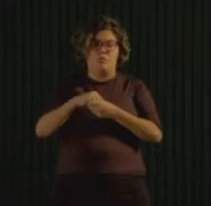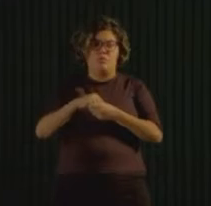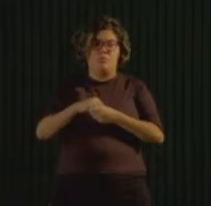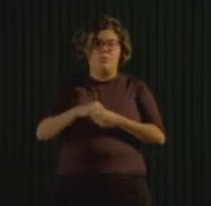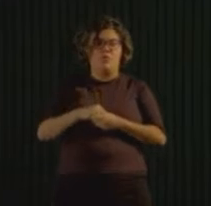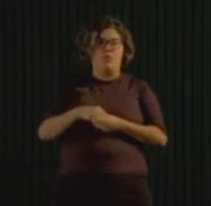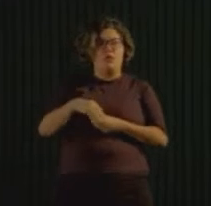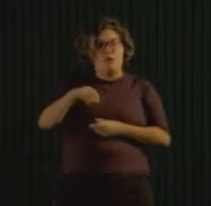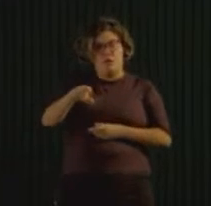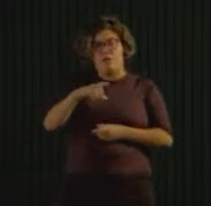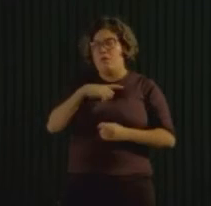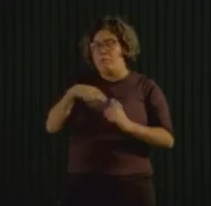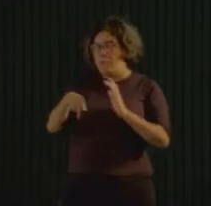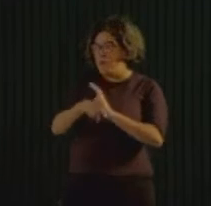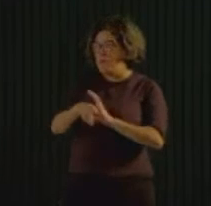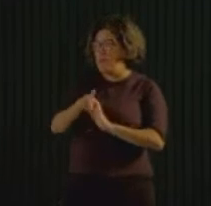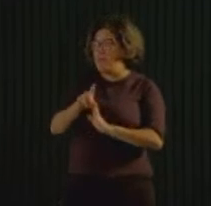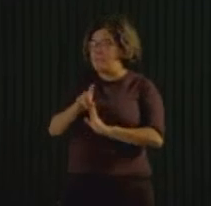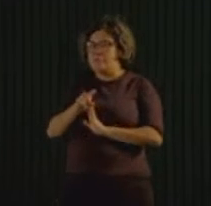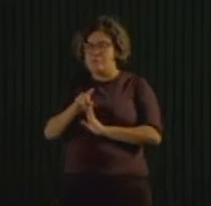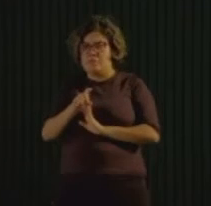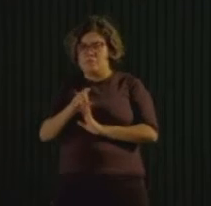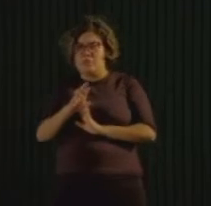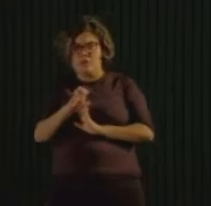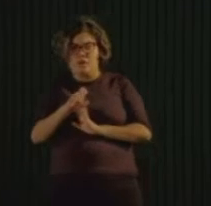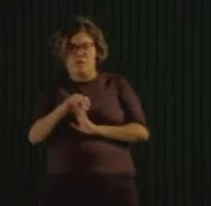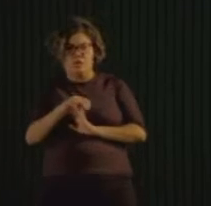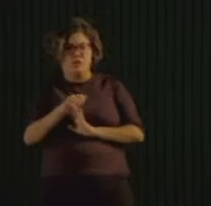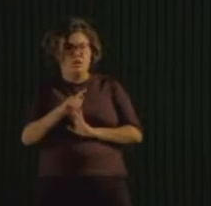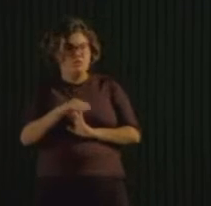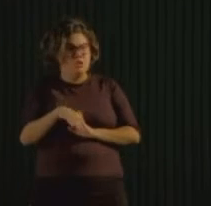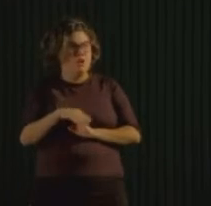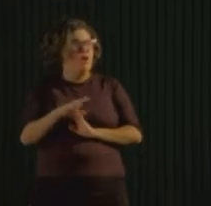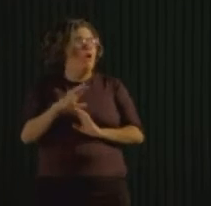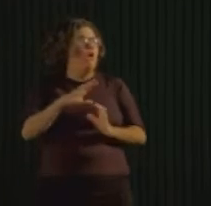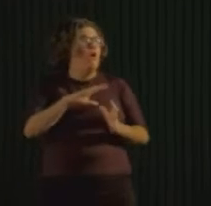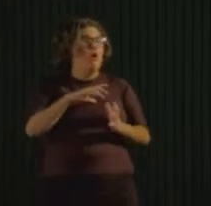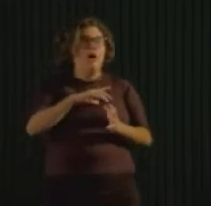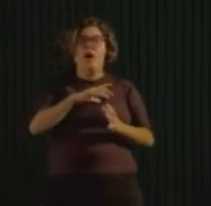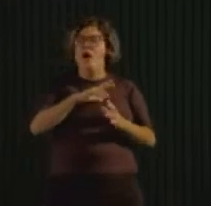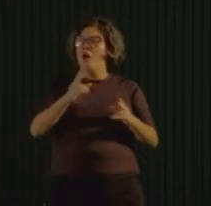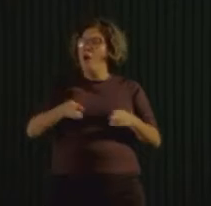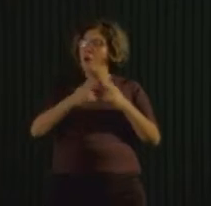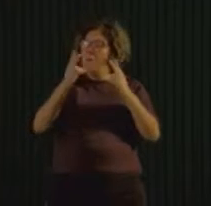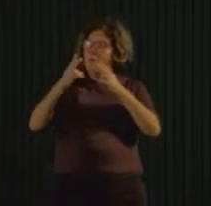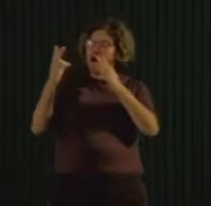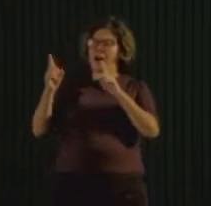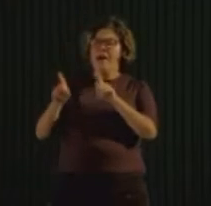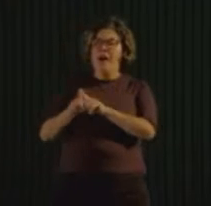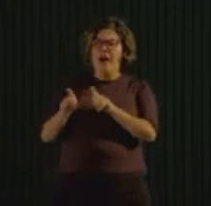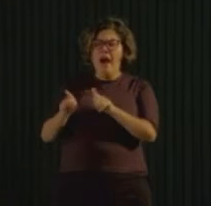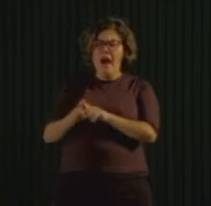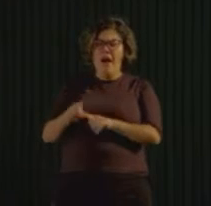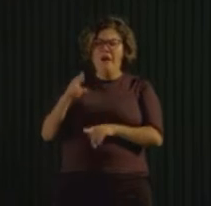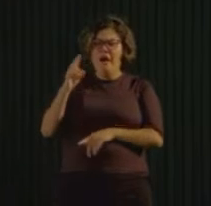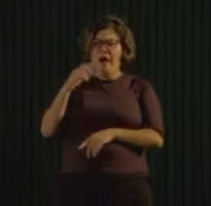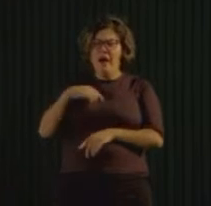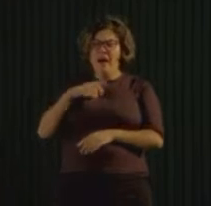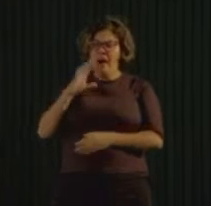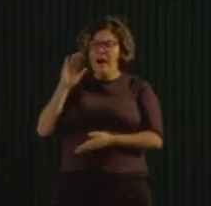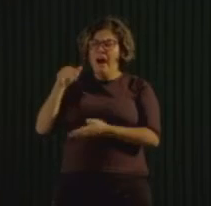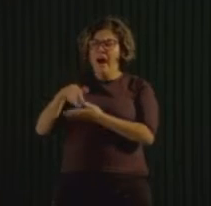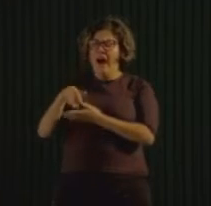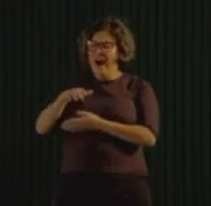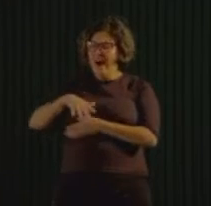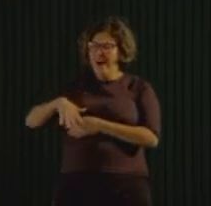atmosféricos. Isso leva para o sistema de drenagem urbano, pluvial, para os cursos d'água e, finalmente,